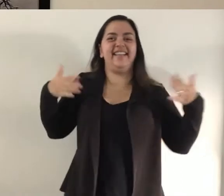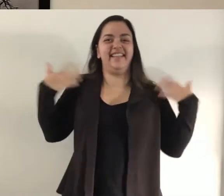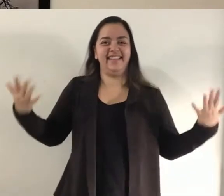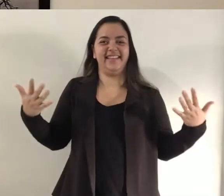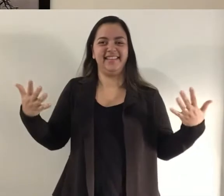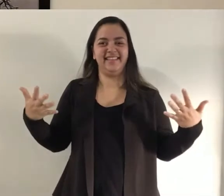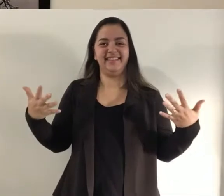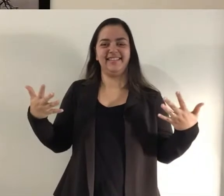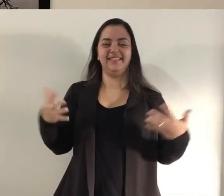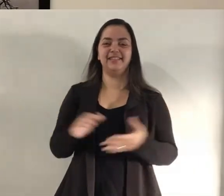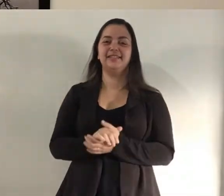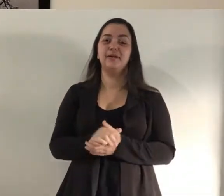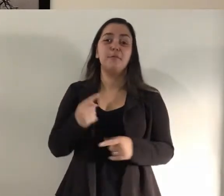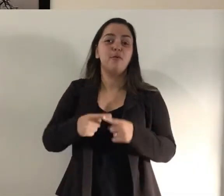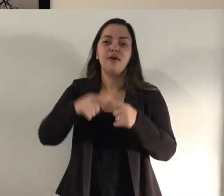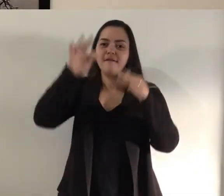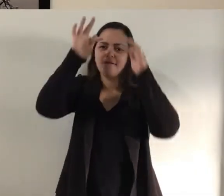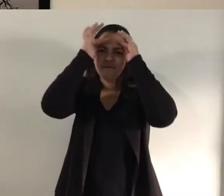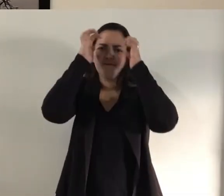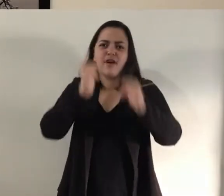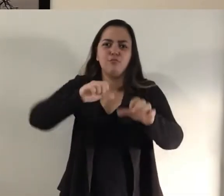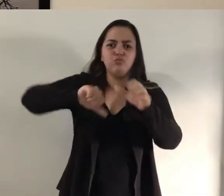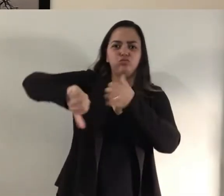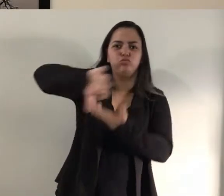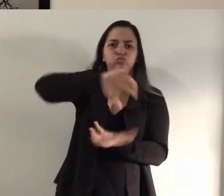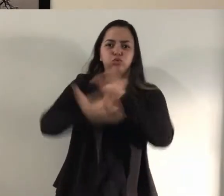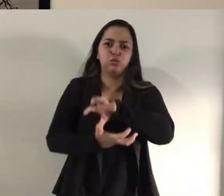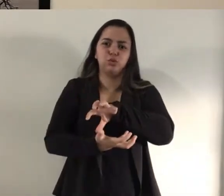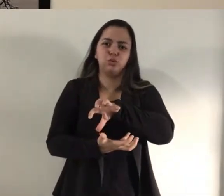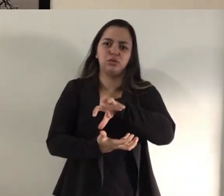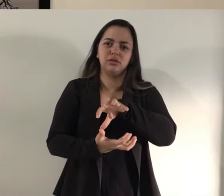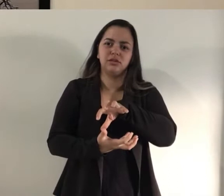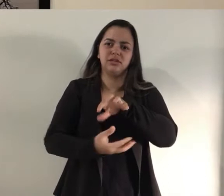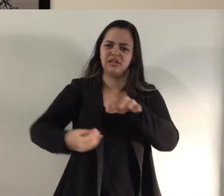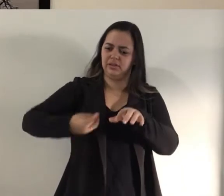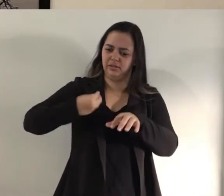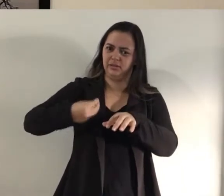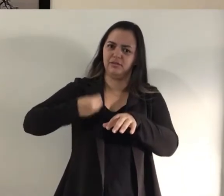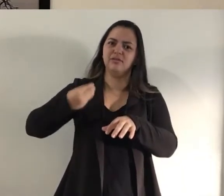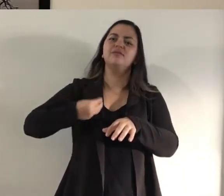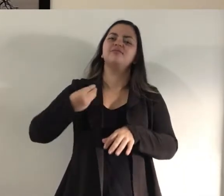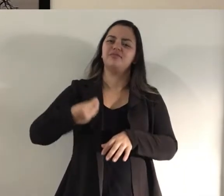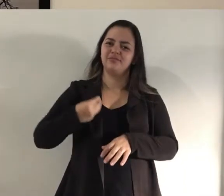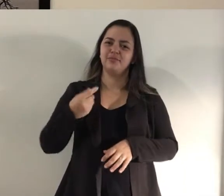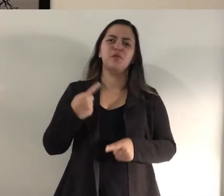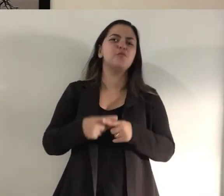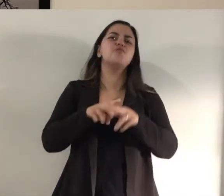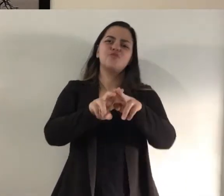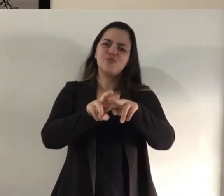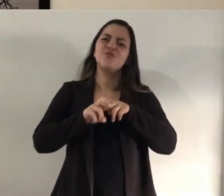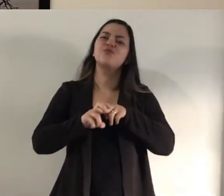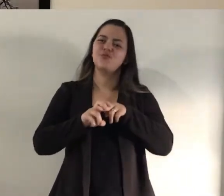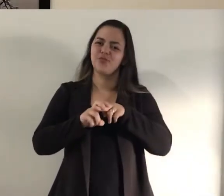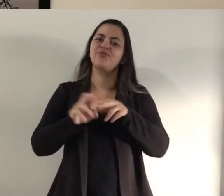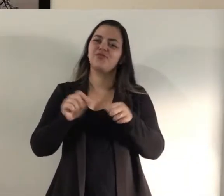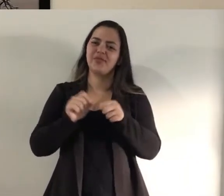fé renovada, eles estavam avivados, eles foram revigorados, porque isso faz a presença do Senhor.